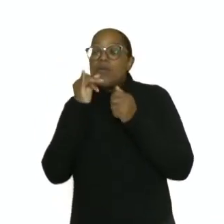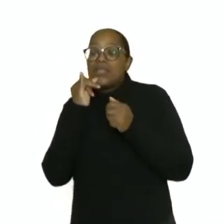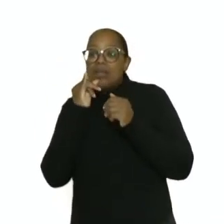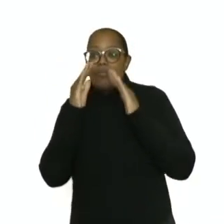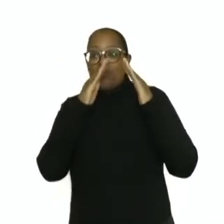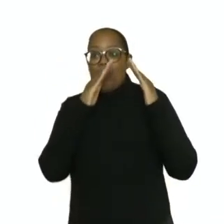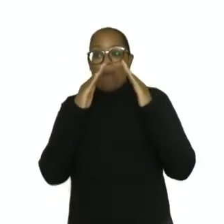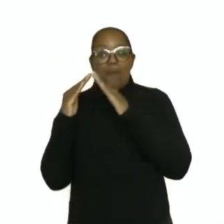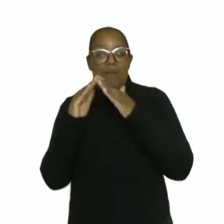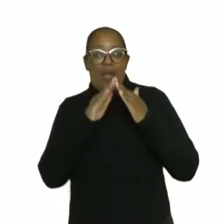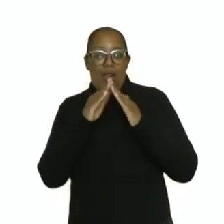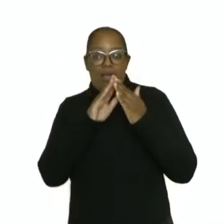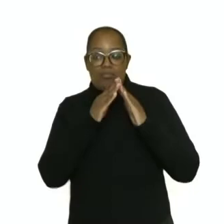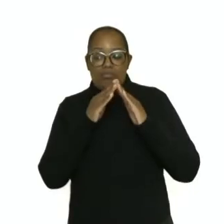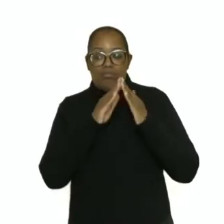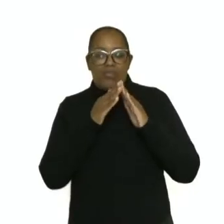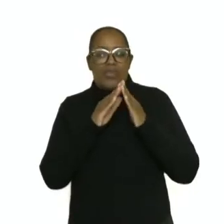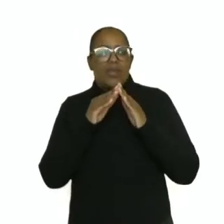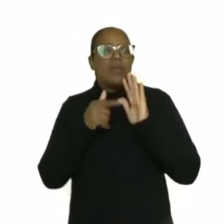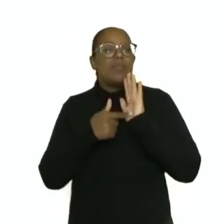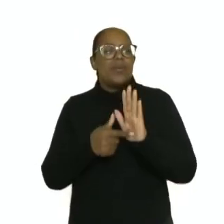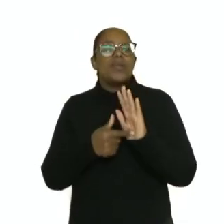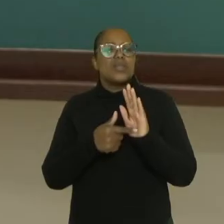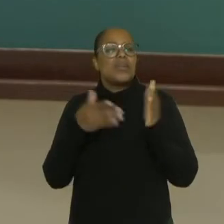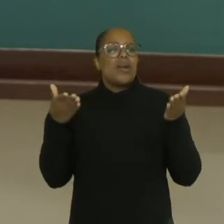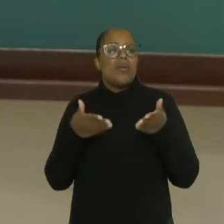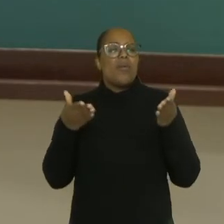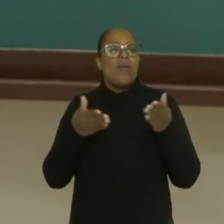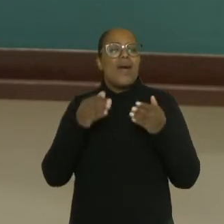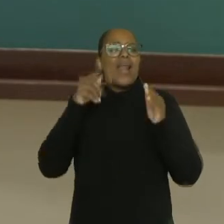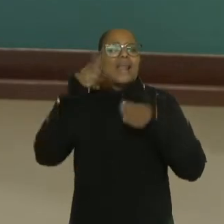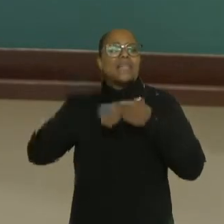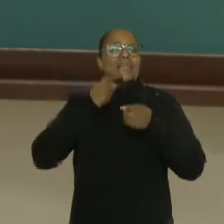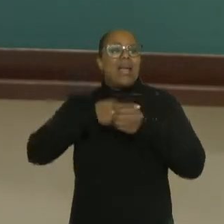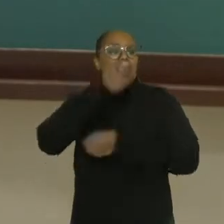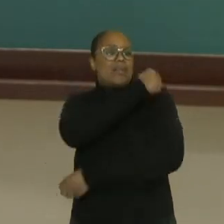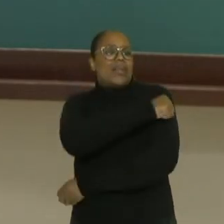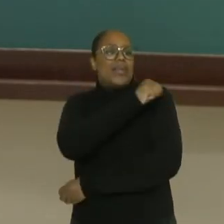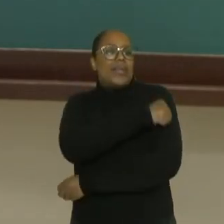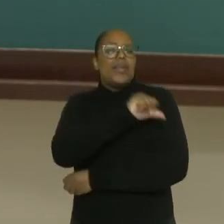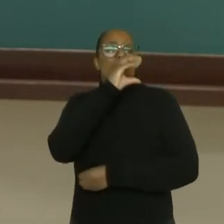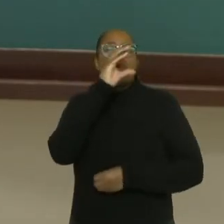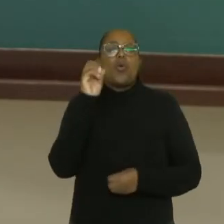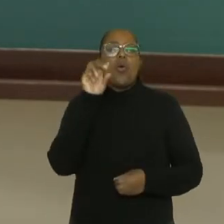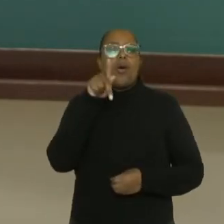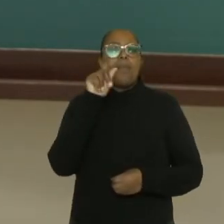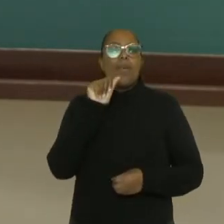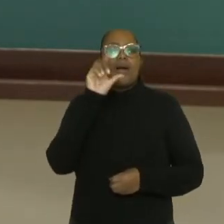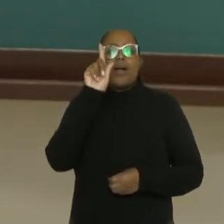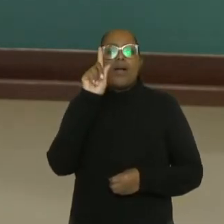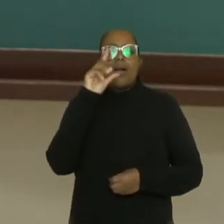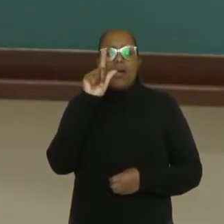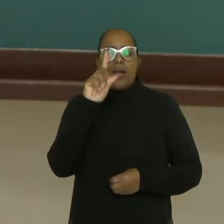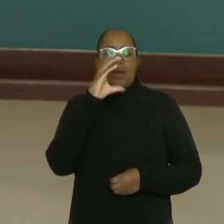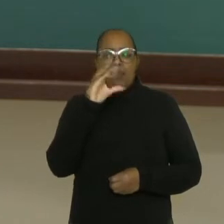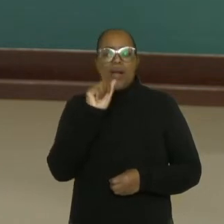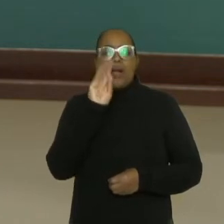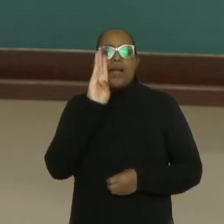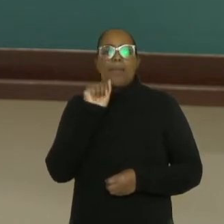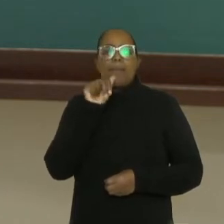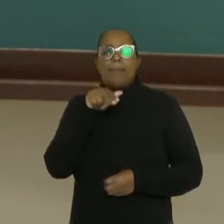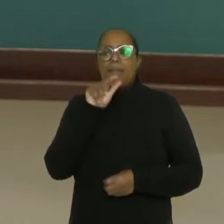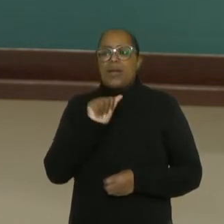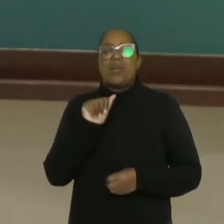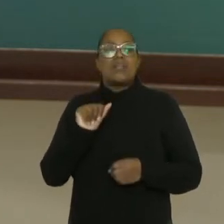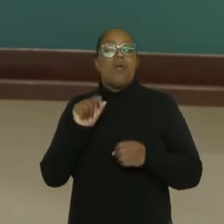aqui, né? A vista de Copacabana, no Rio de Janeiro, que visivelmente deixa clara essa desigualdade. Então, nessa equação, a